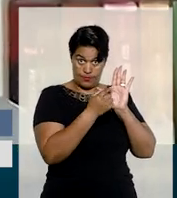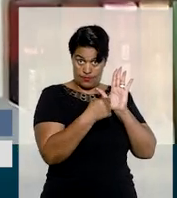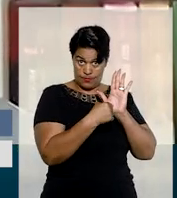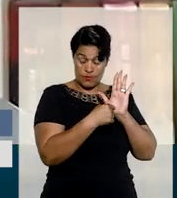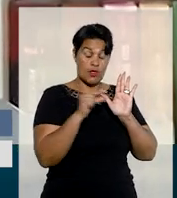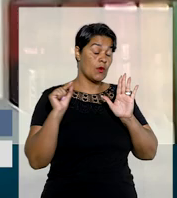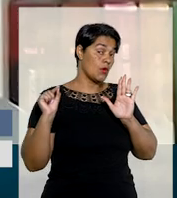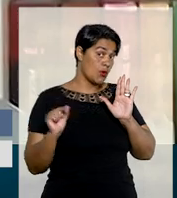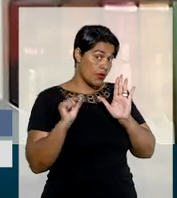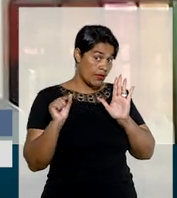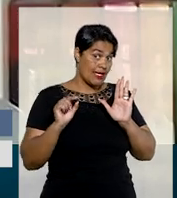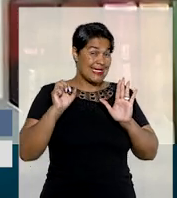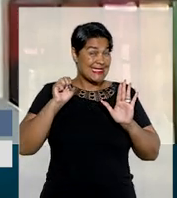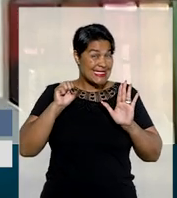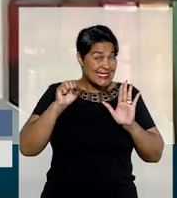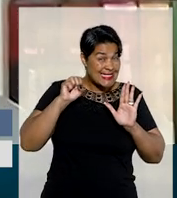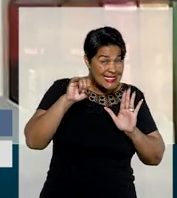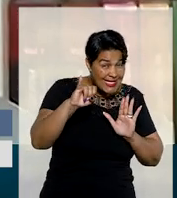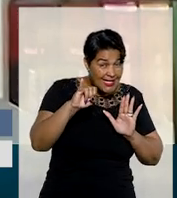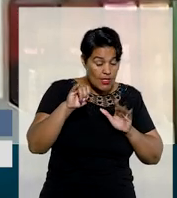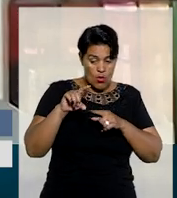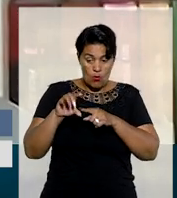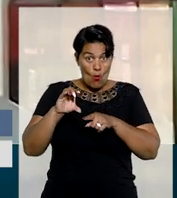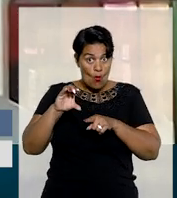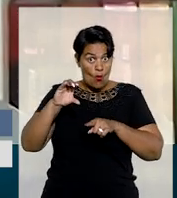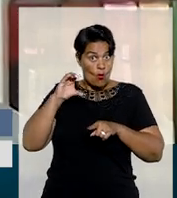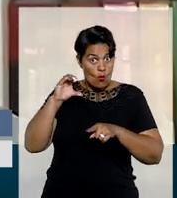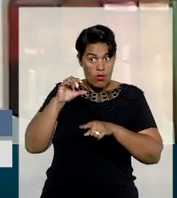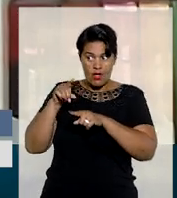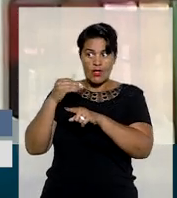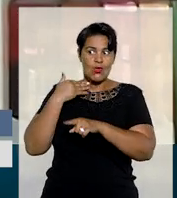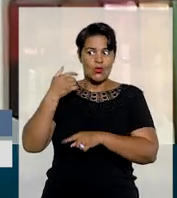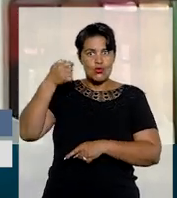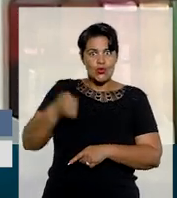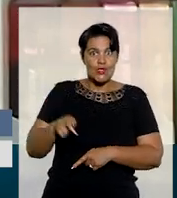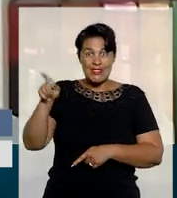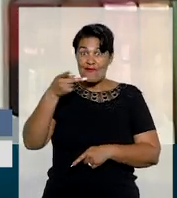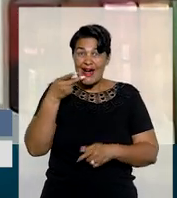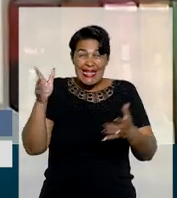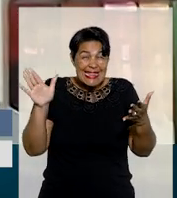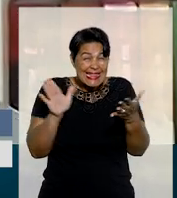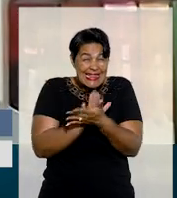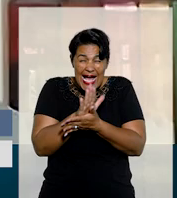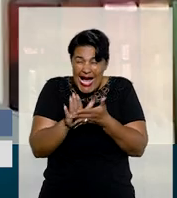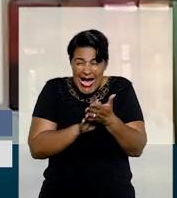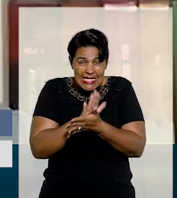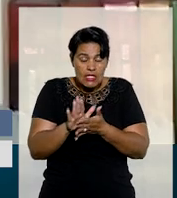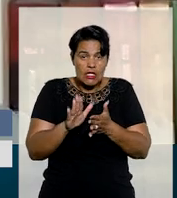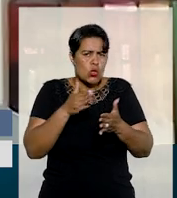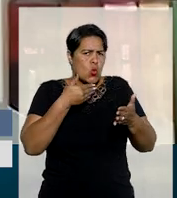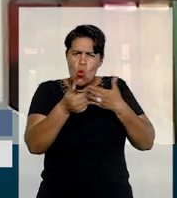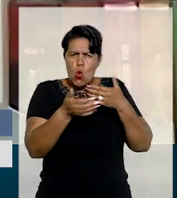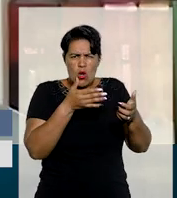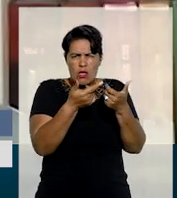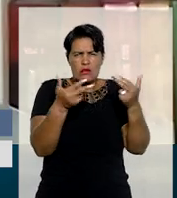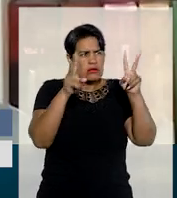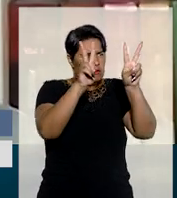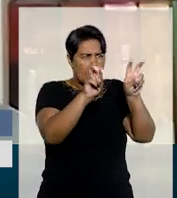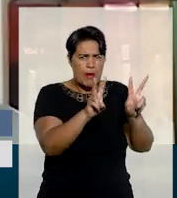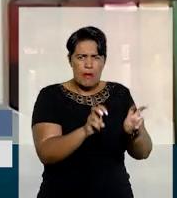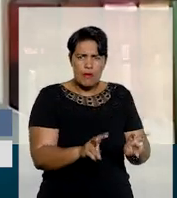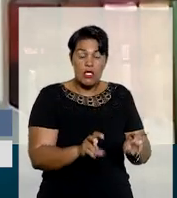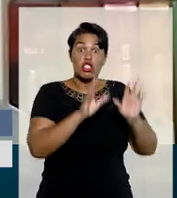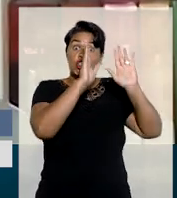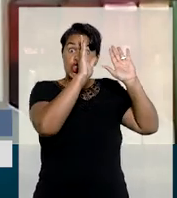deixar claro que se tem omissão sempre que o juiz deixar de se manifestar sobre alguma tese